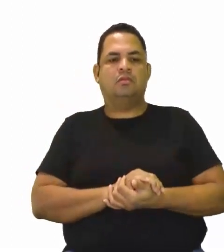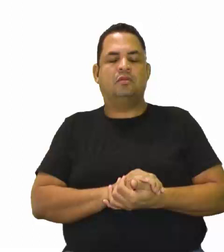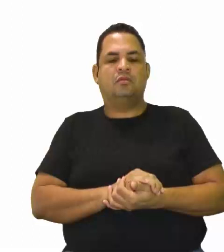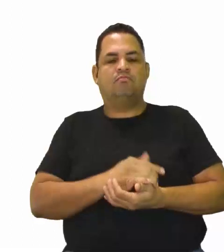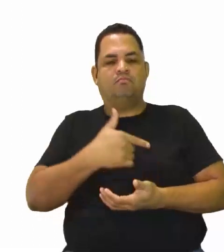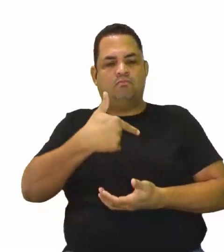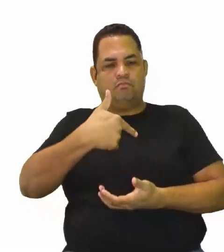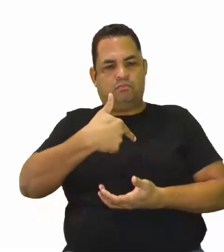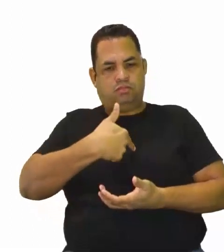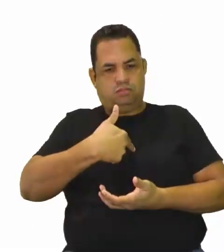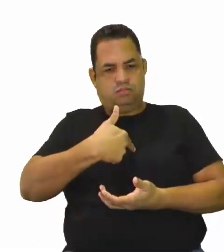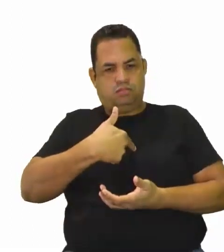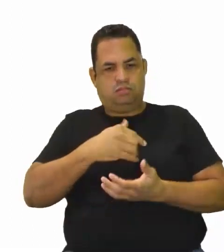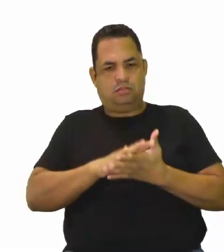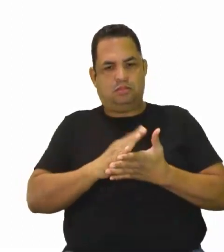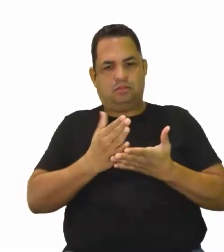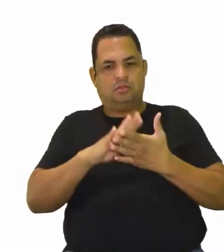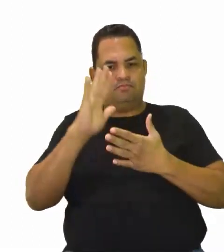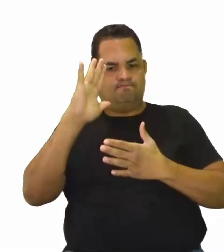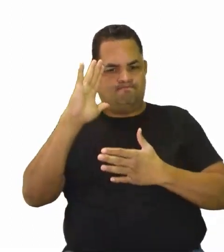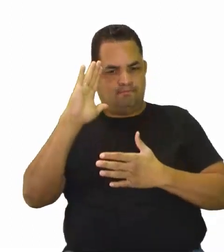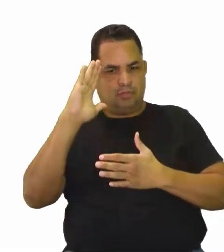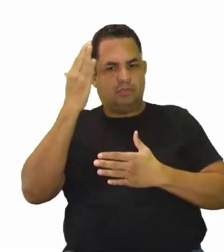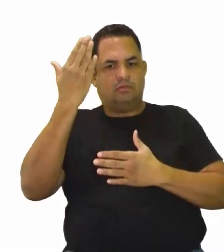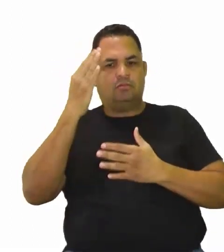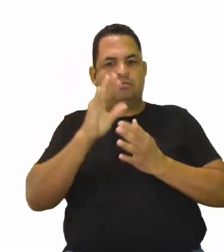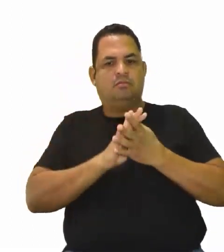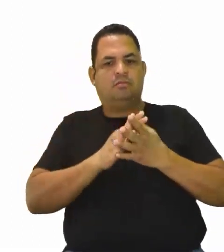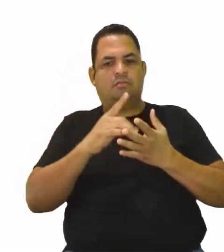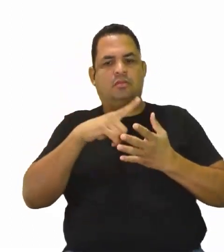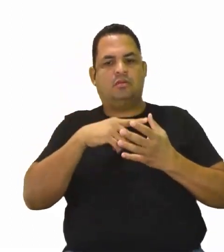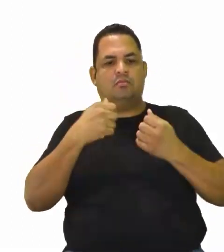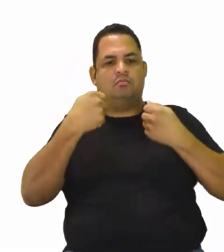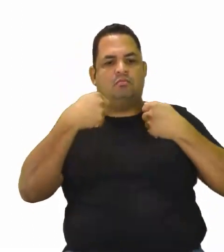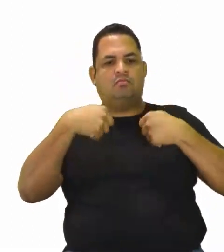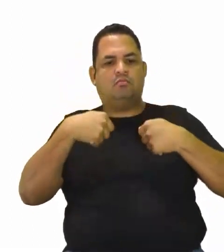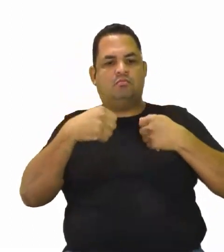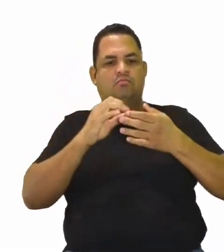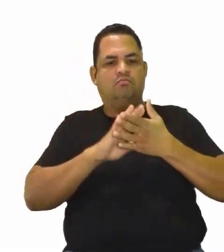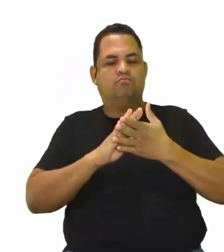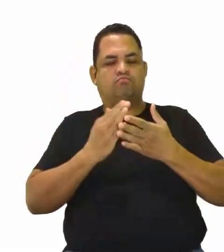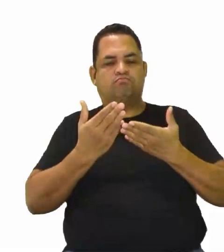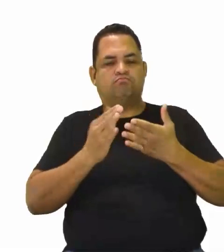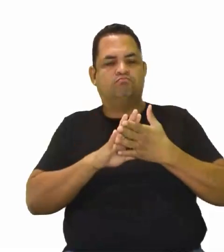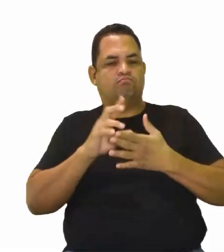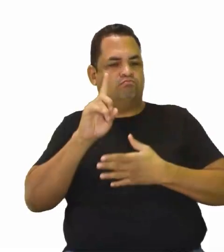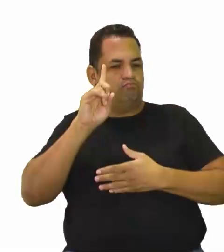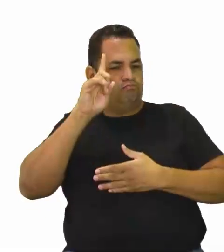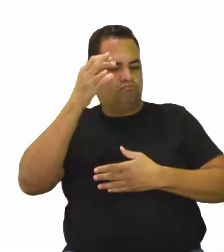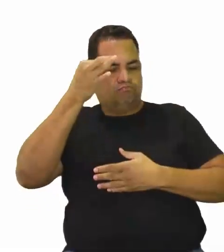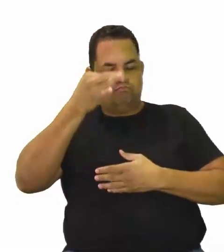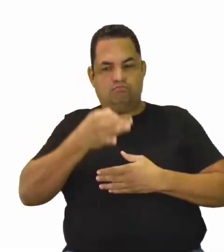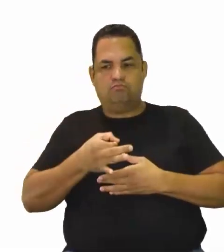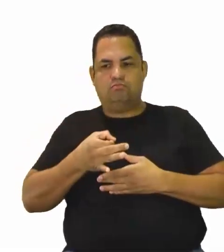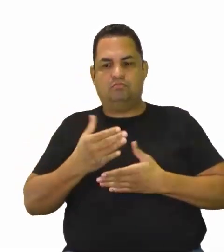Ou Vargas seria um homem capaz de exercer o poder de modo inteligente e